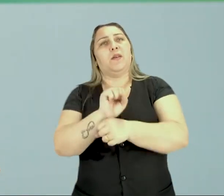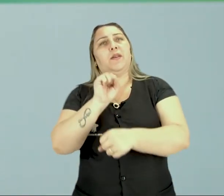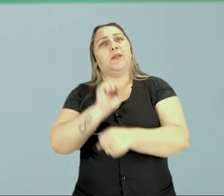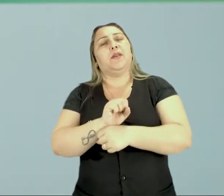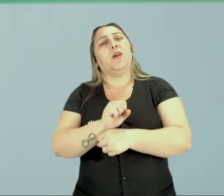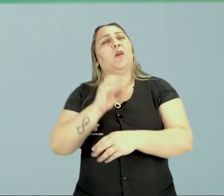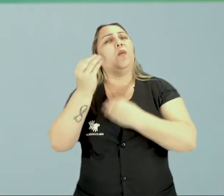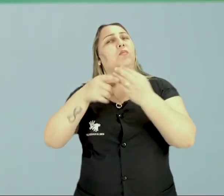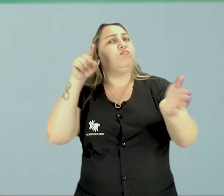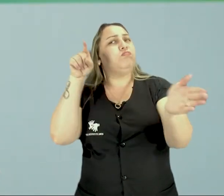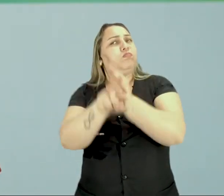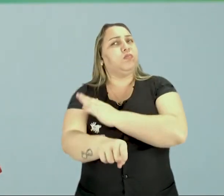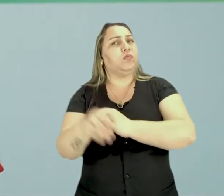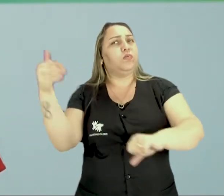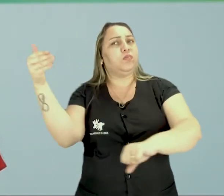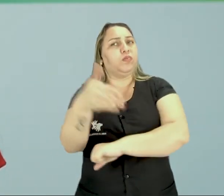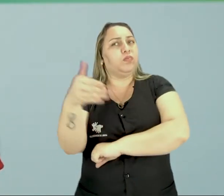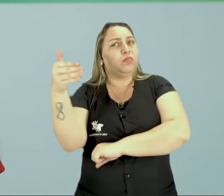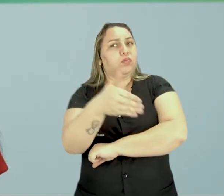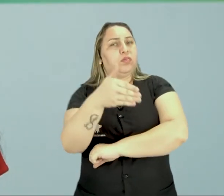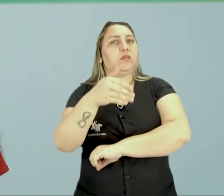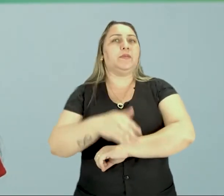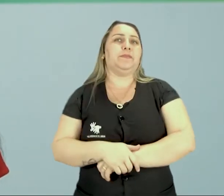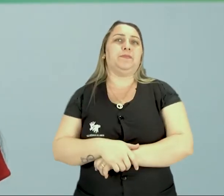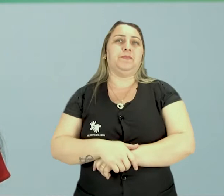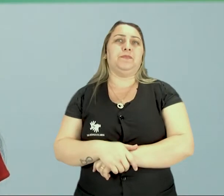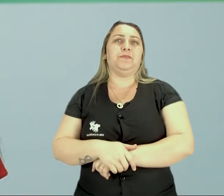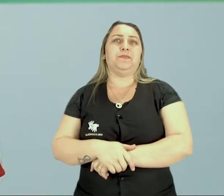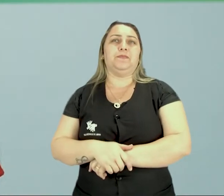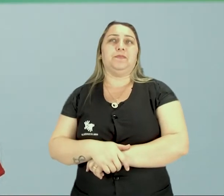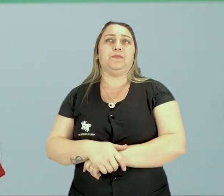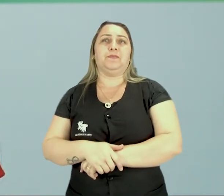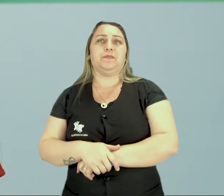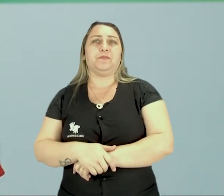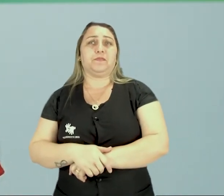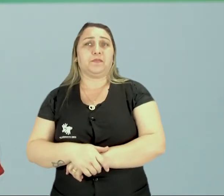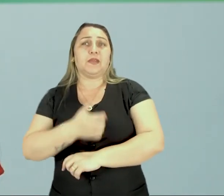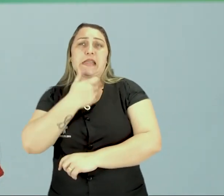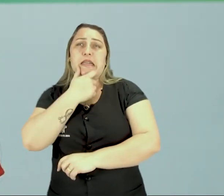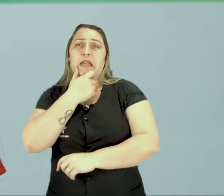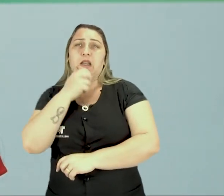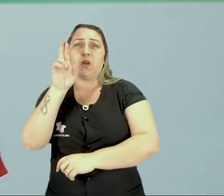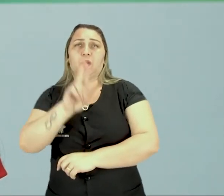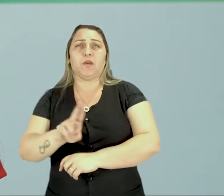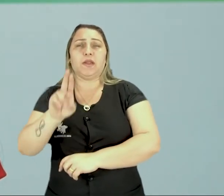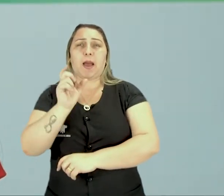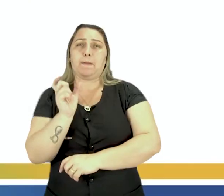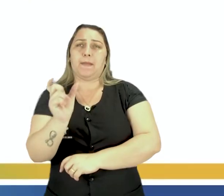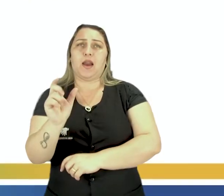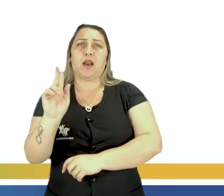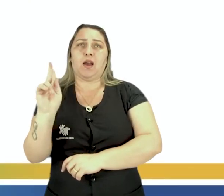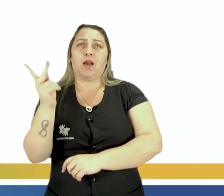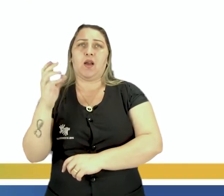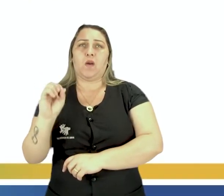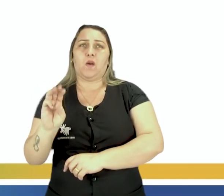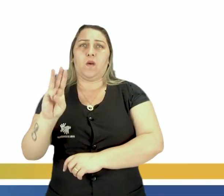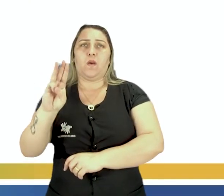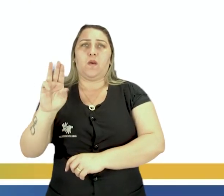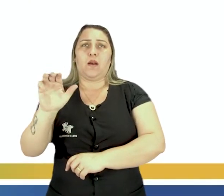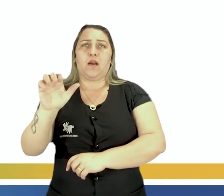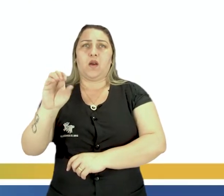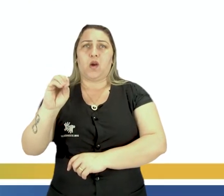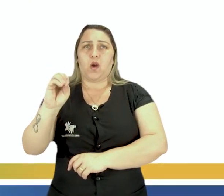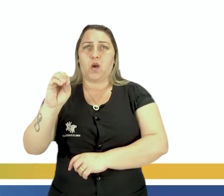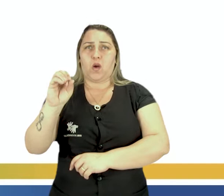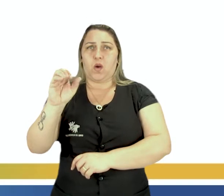fazer perguntas sobre frequência. Bom, para fazer perguntas sobre frequência em inglês, nós vamos usar essa palavrinha aí, ó. How